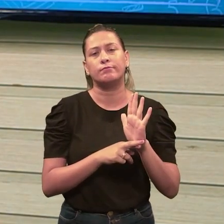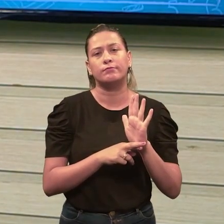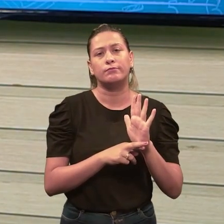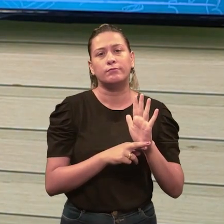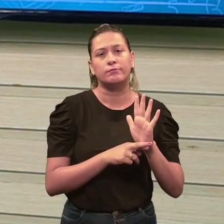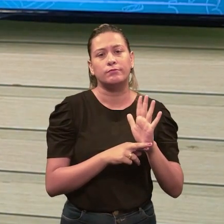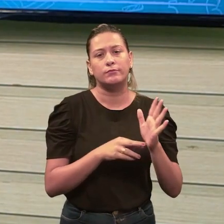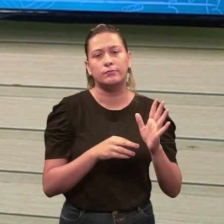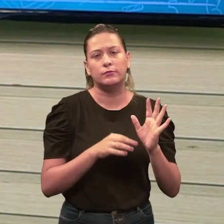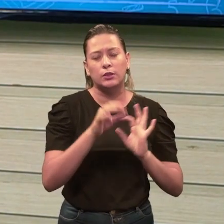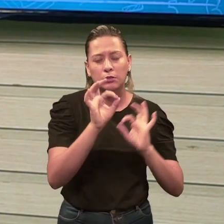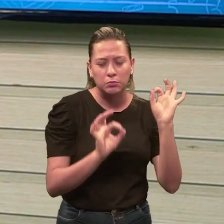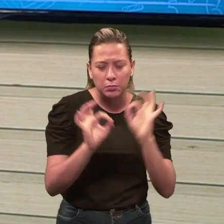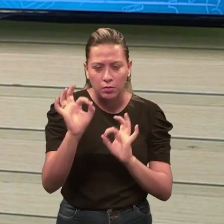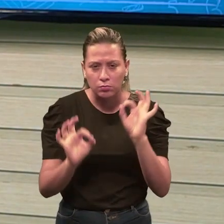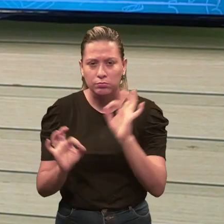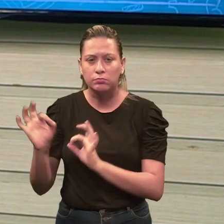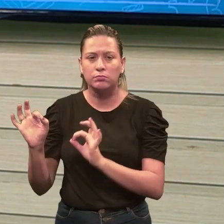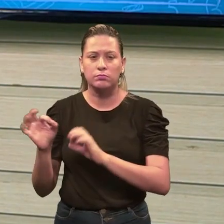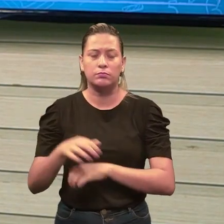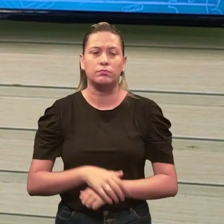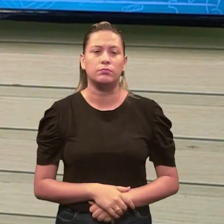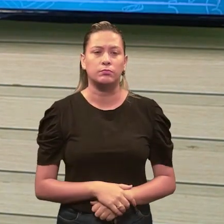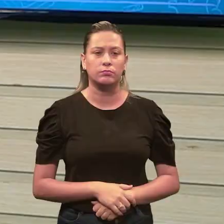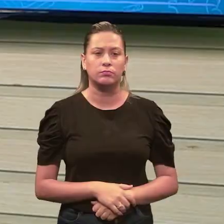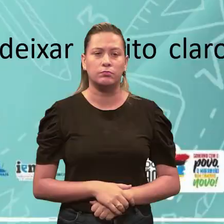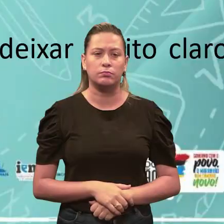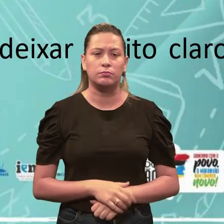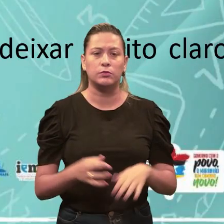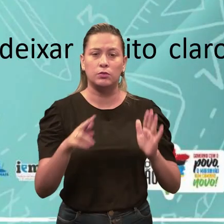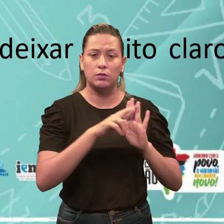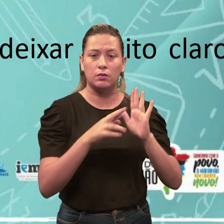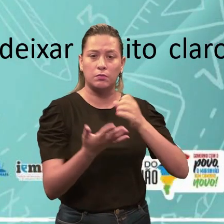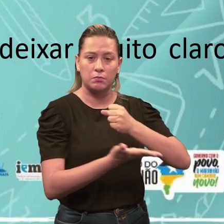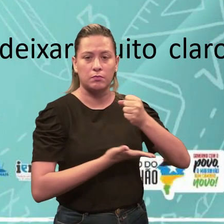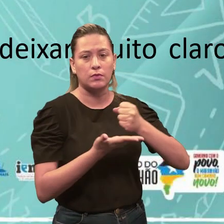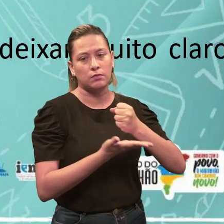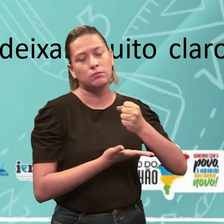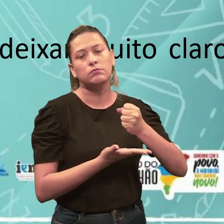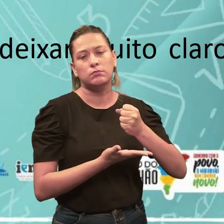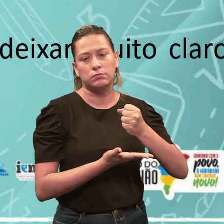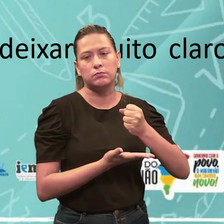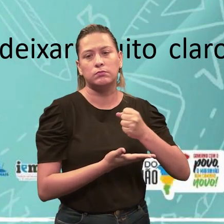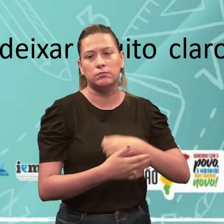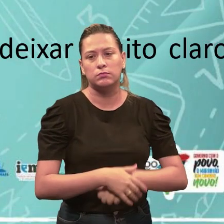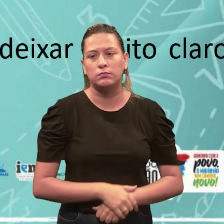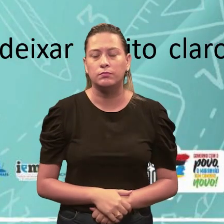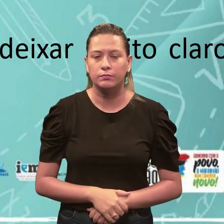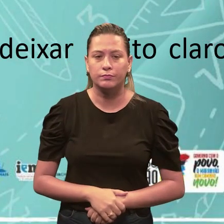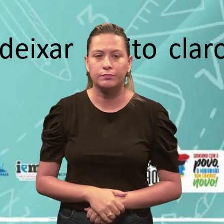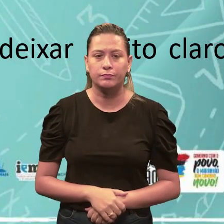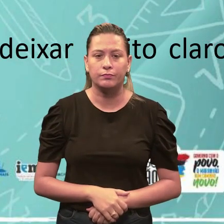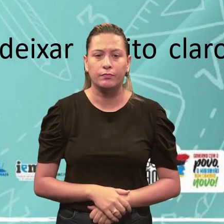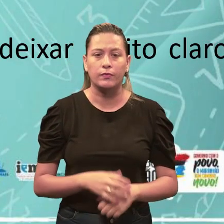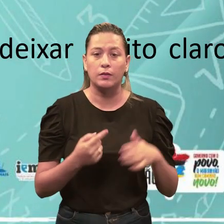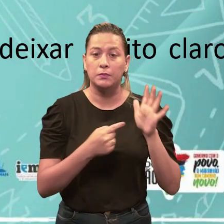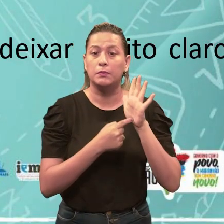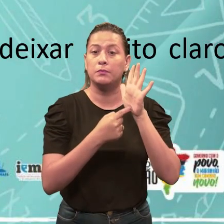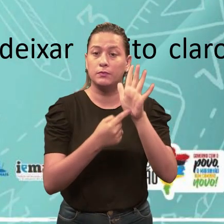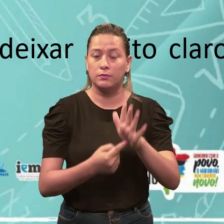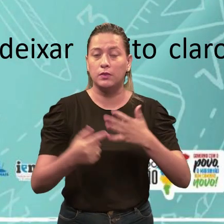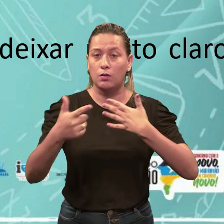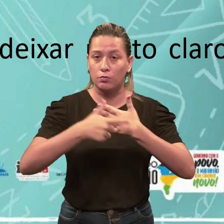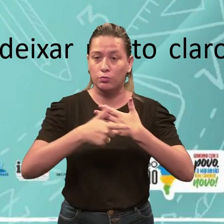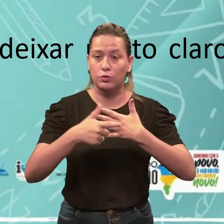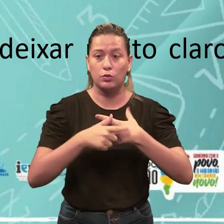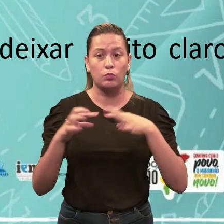né, teoricamente, montar esses esquemas aí. Então, por exemplo, as regras básicas para a construção de um esquema. O